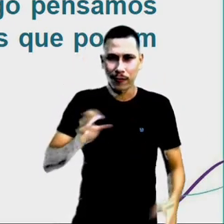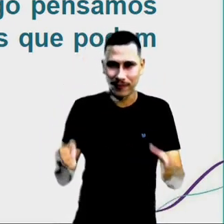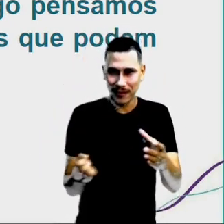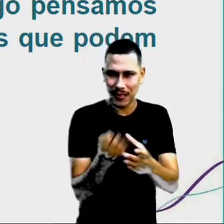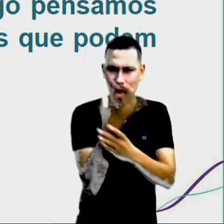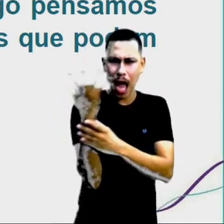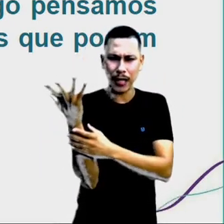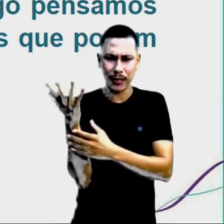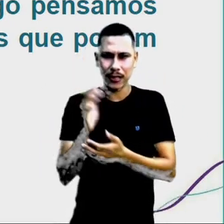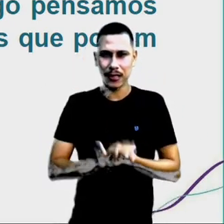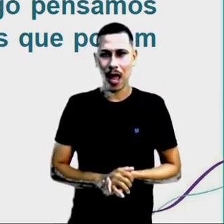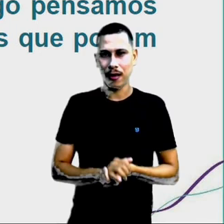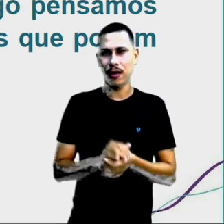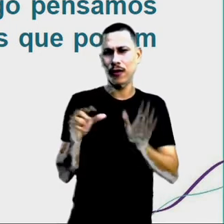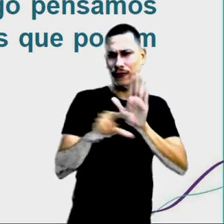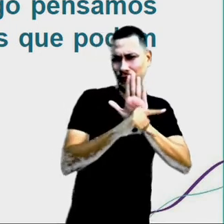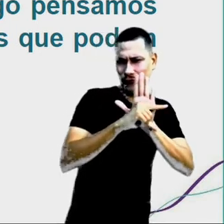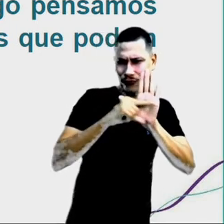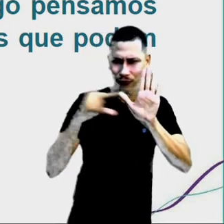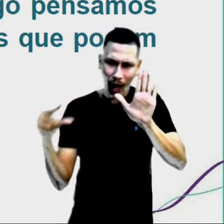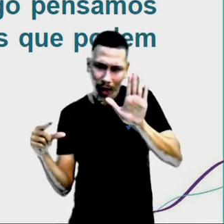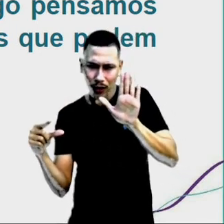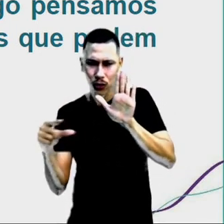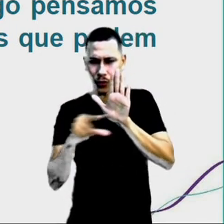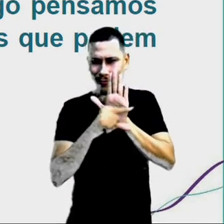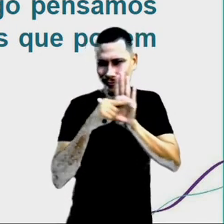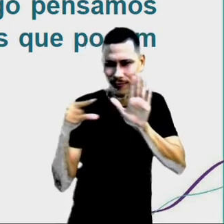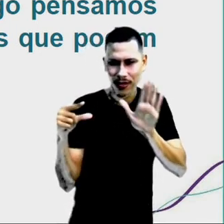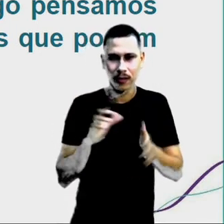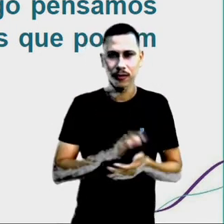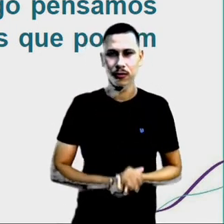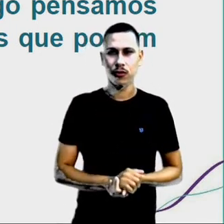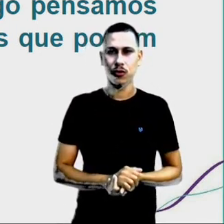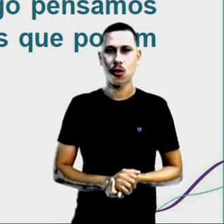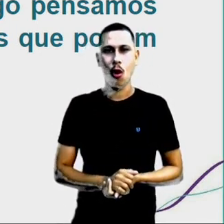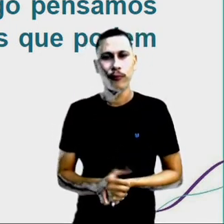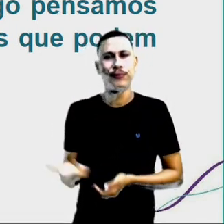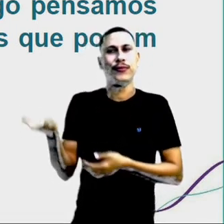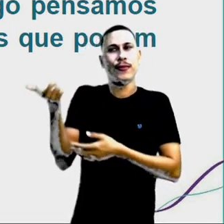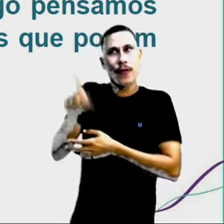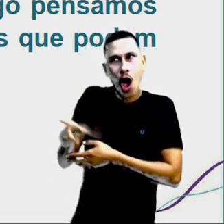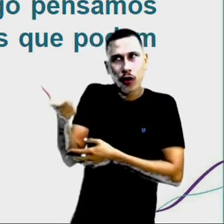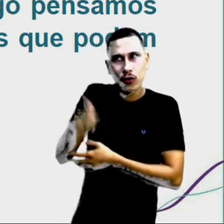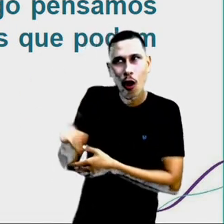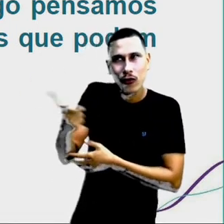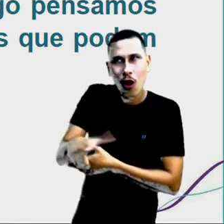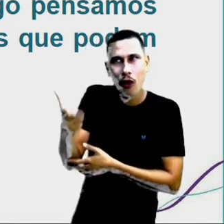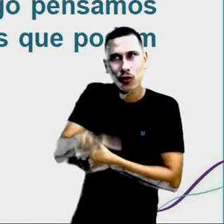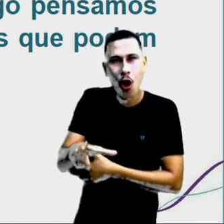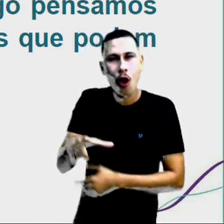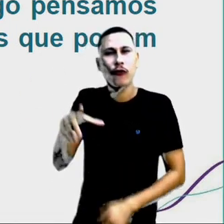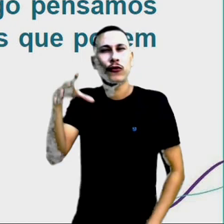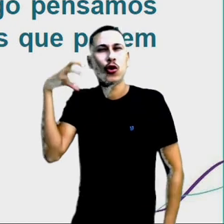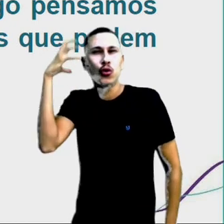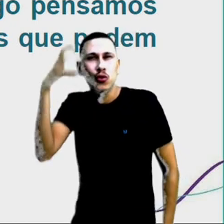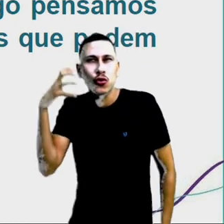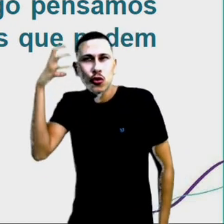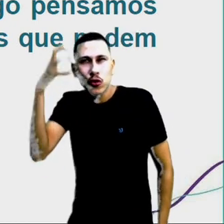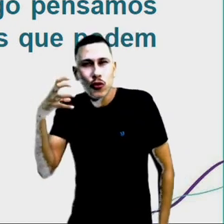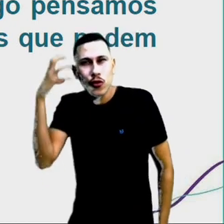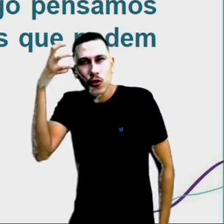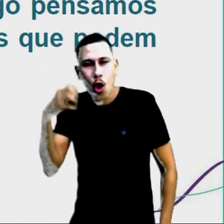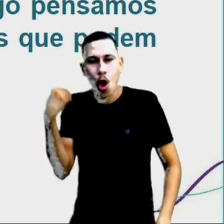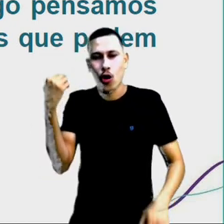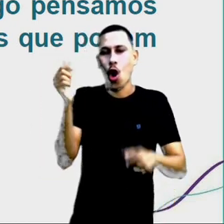entre um verso e outro, designando a repetição de fonemas idênticos ou